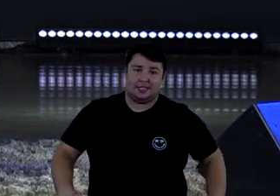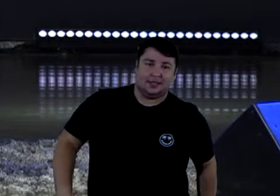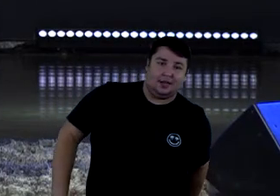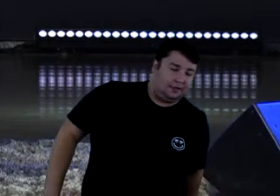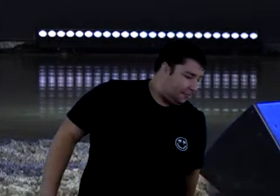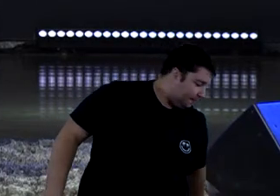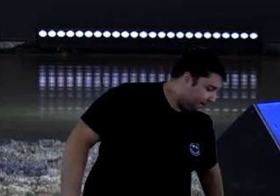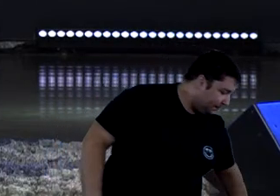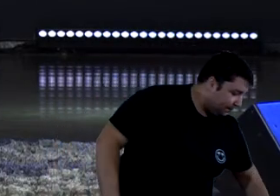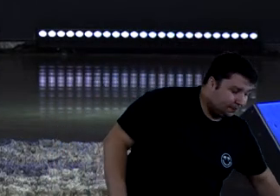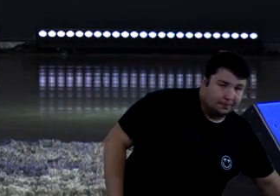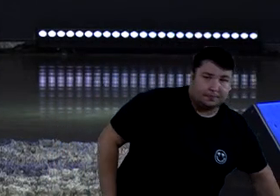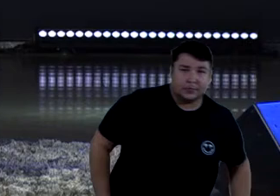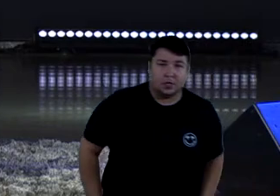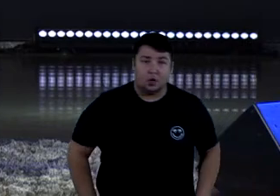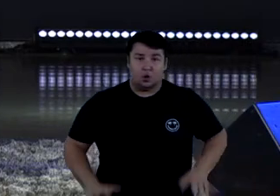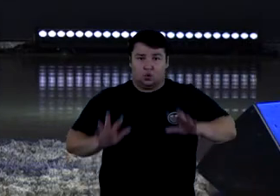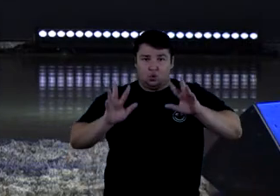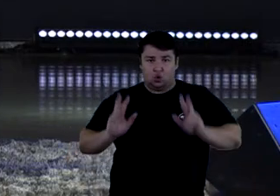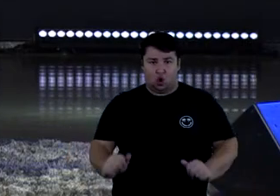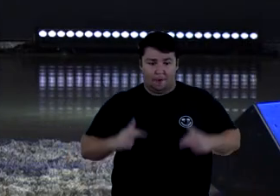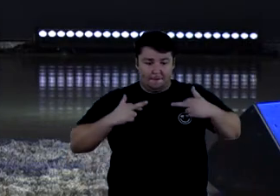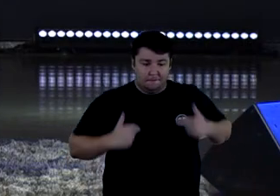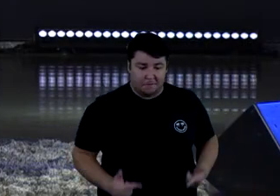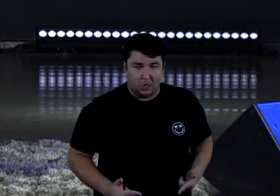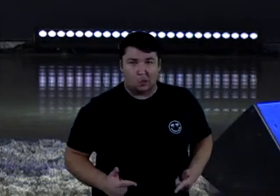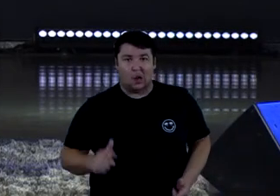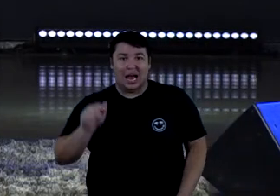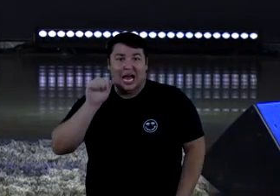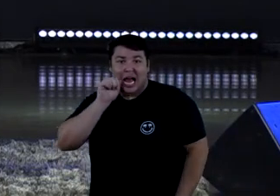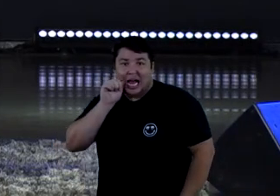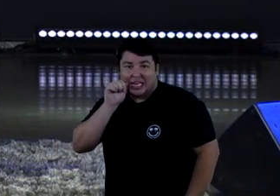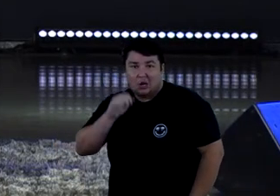ser humano, desde Adão, todos, menos Jesus.